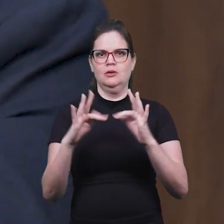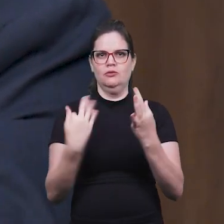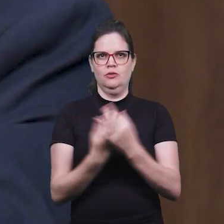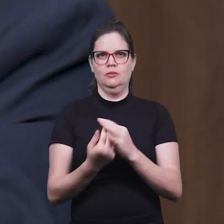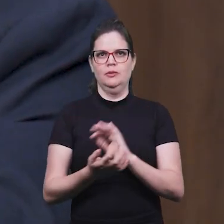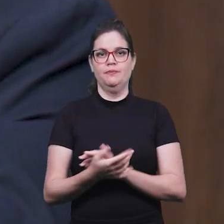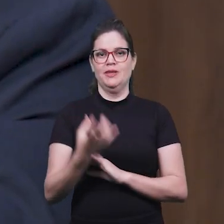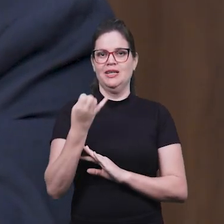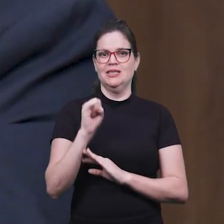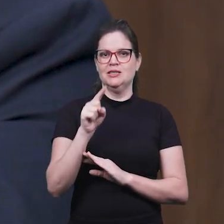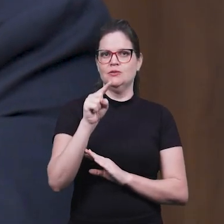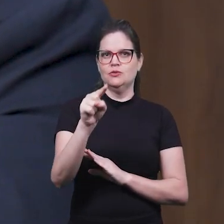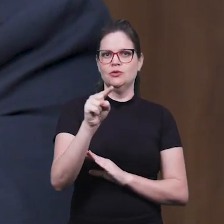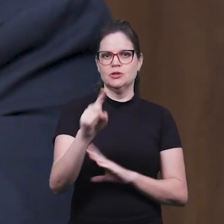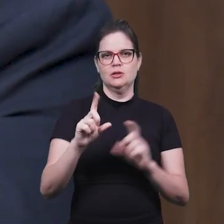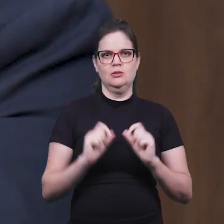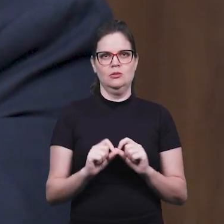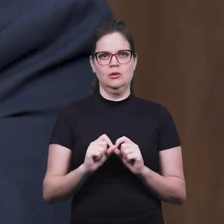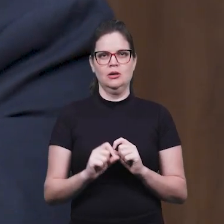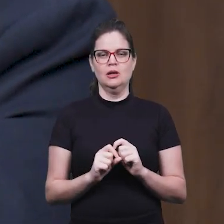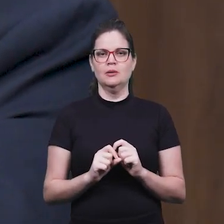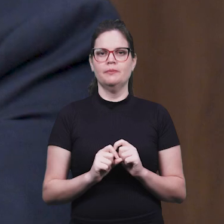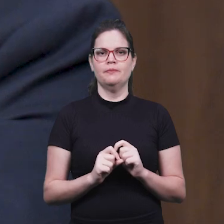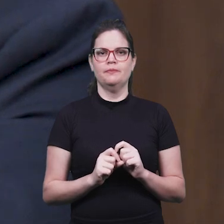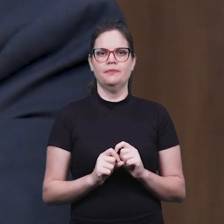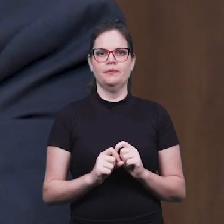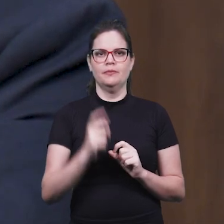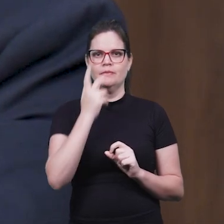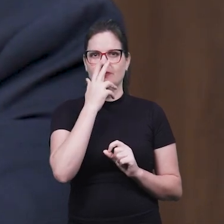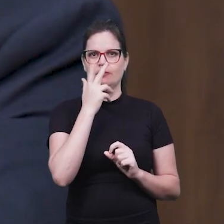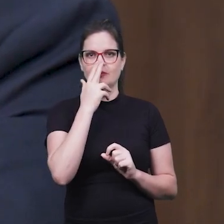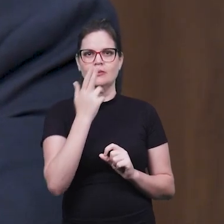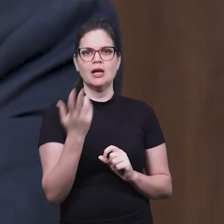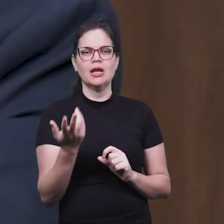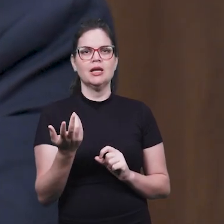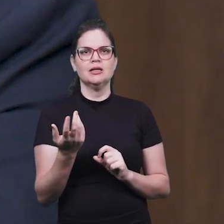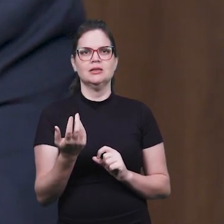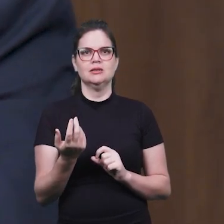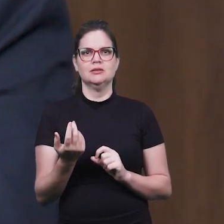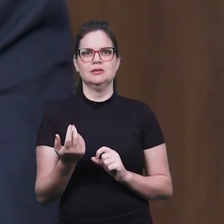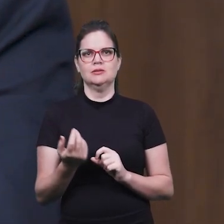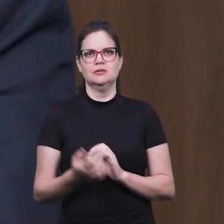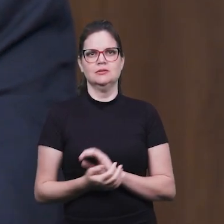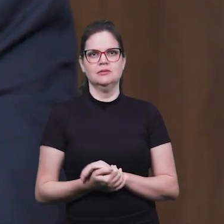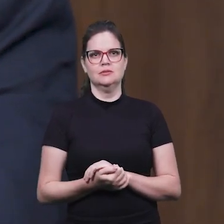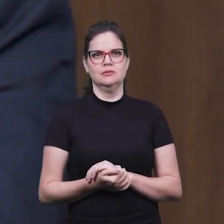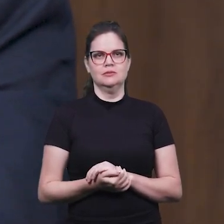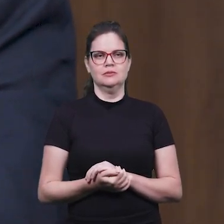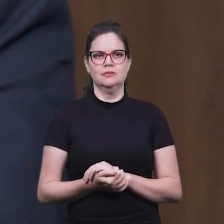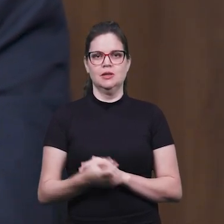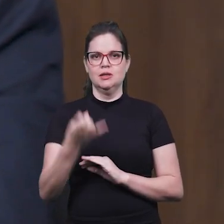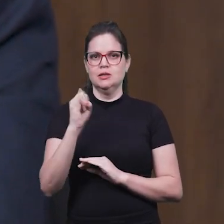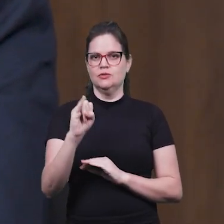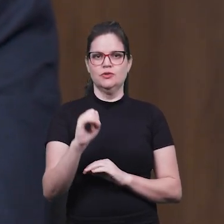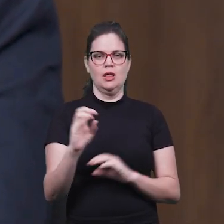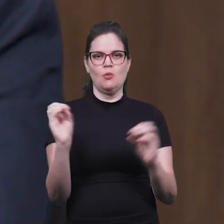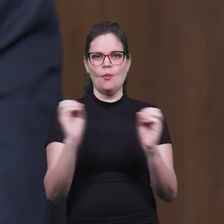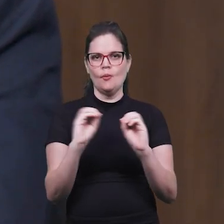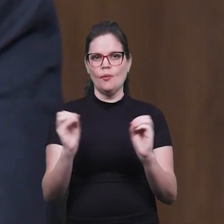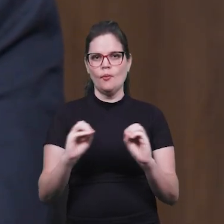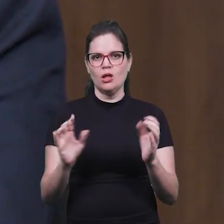de ter uma formação, de colocar essa criança dentro de um método, de